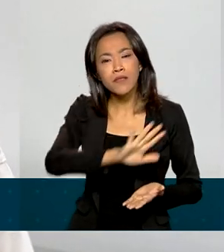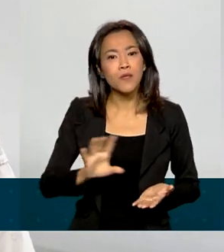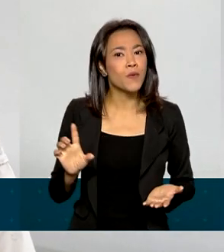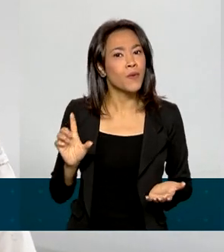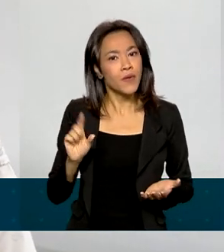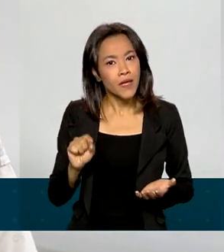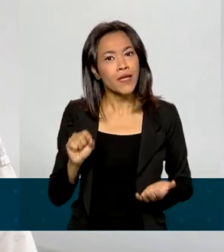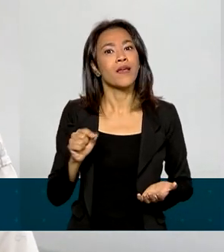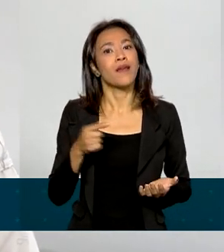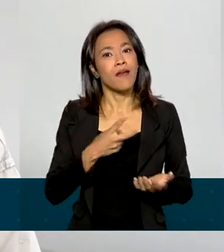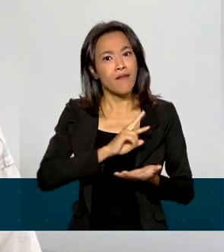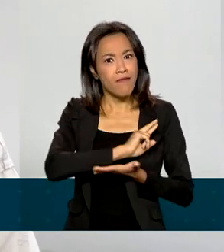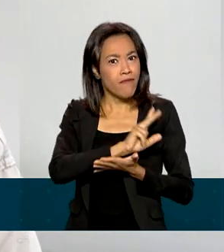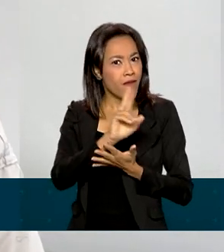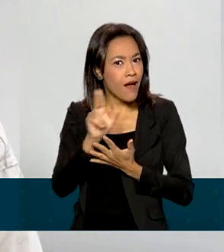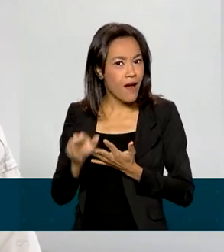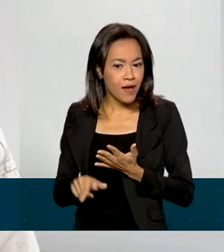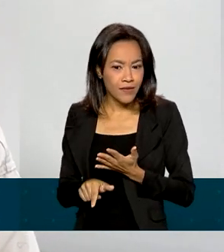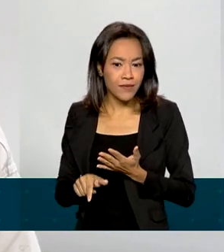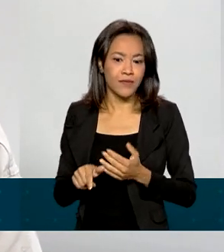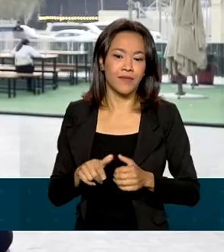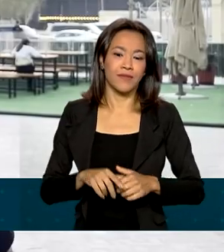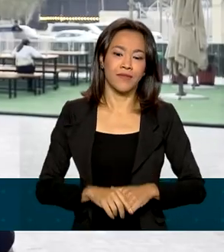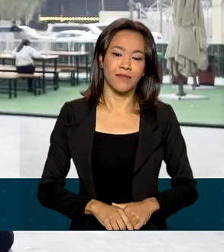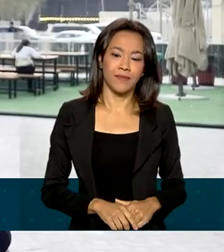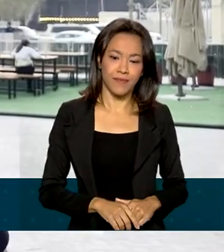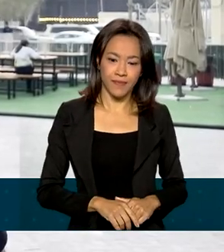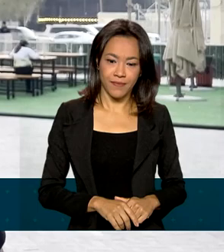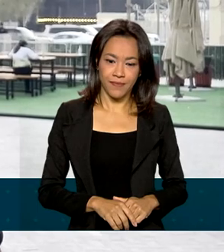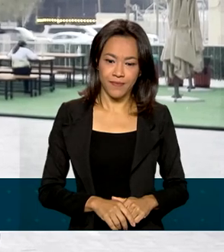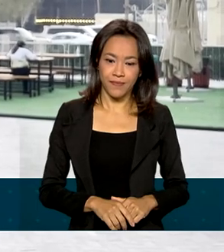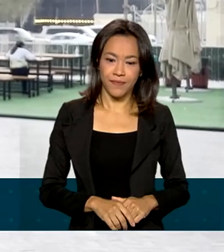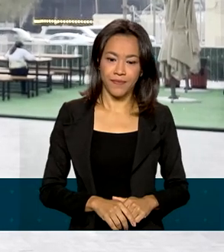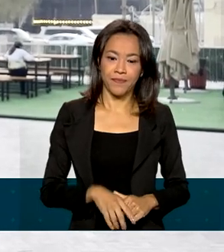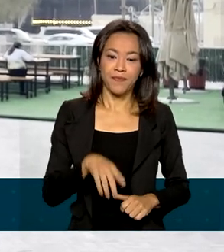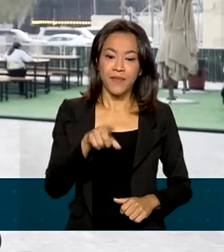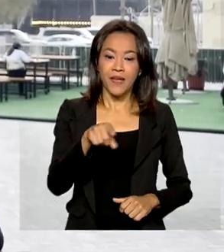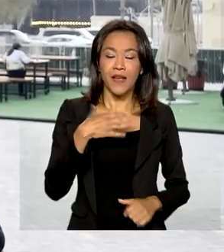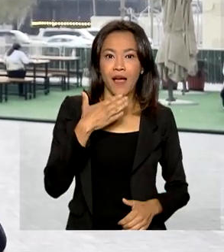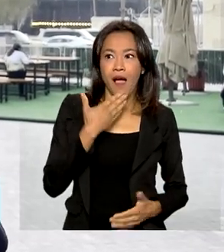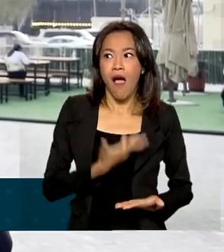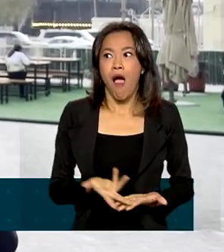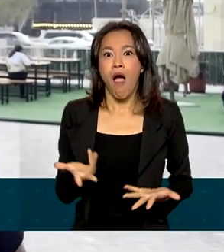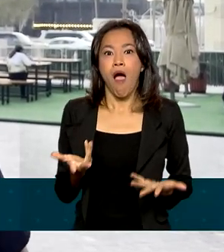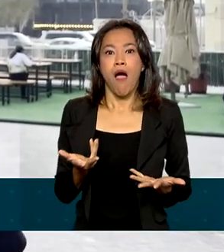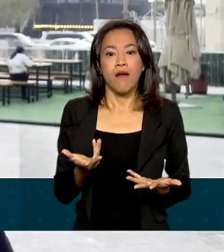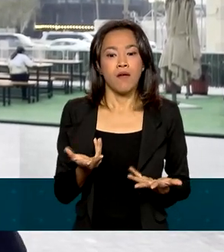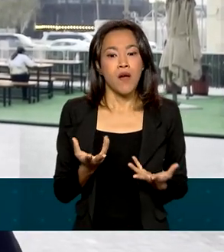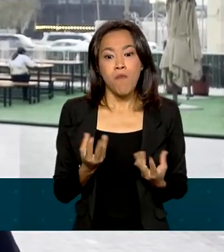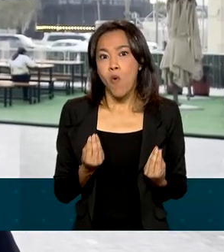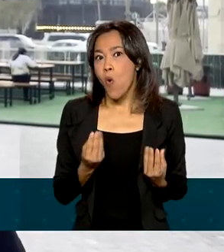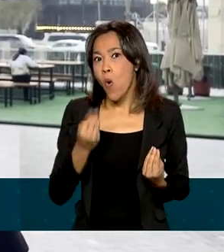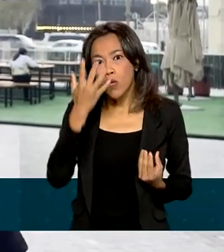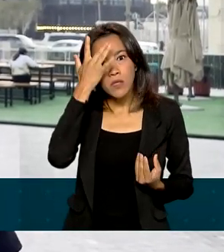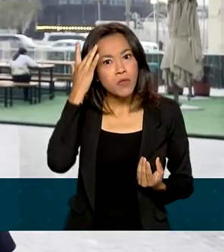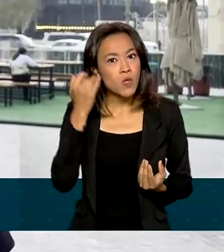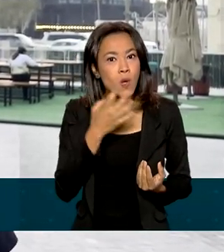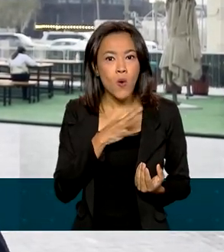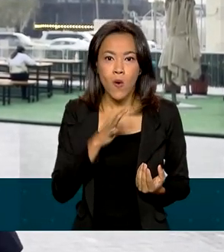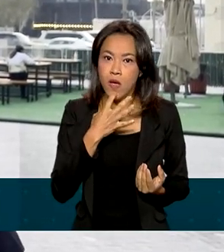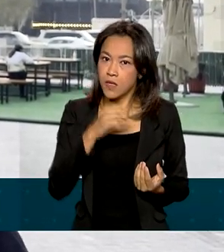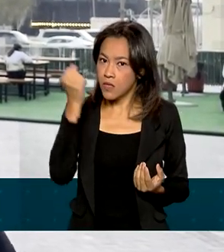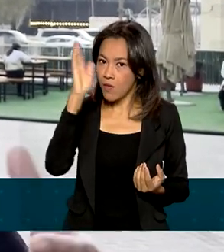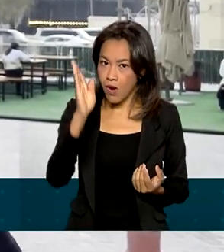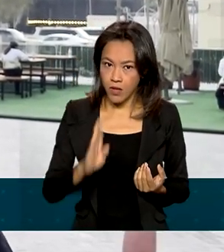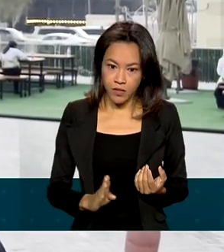é fresco e variado. A surpresa dos estrangeiros é porque, primeiro, muita gente não conheceu o Brasil e muita